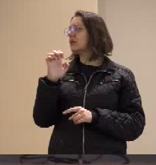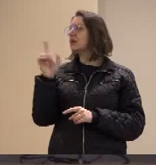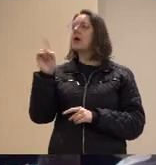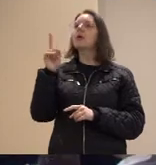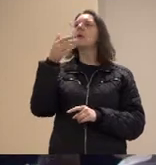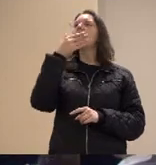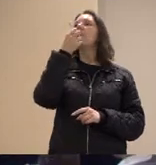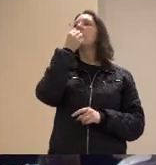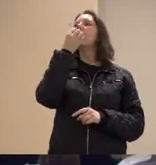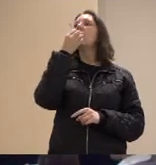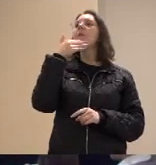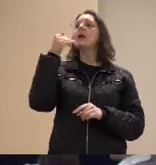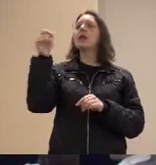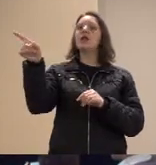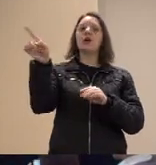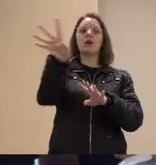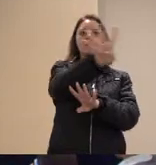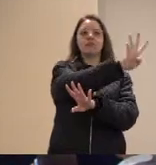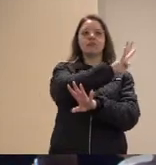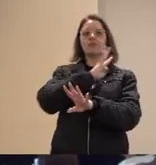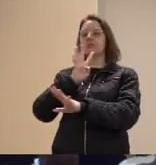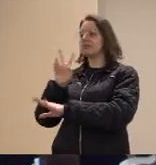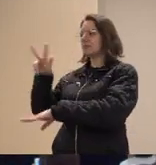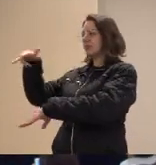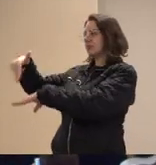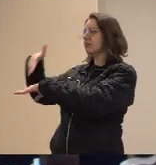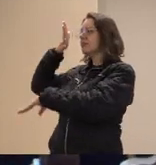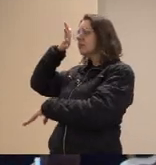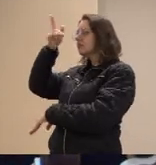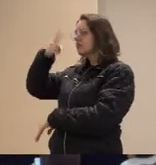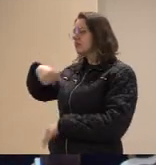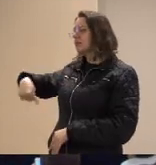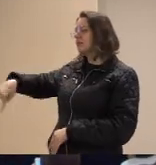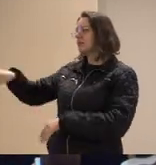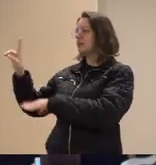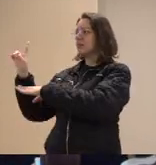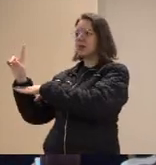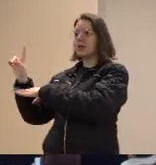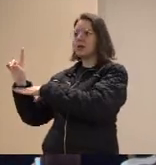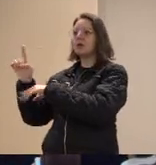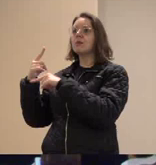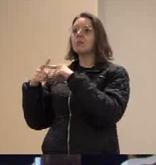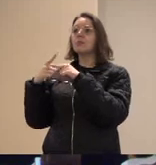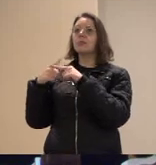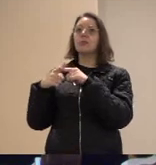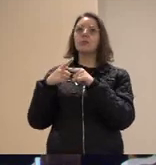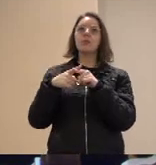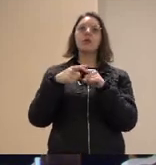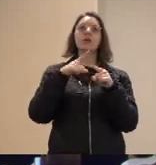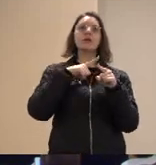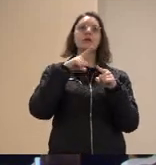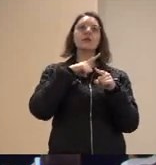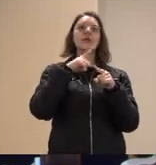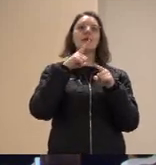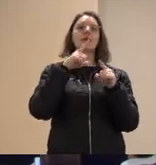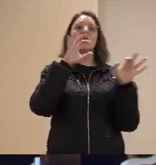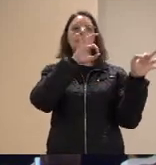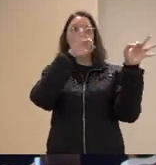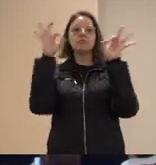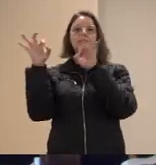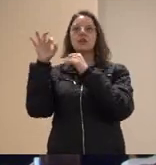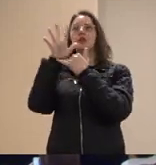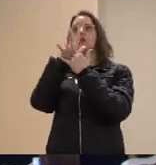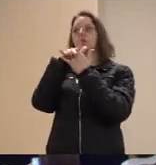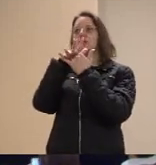Vira aqui? Tá. Pessoal, é importante vir aqui, porque como a gente está sendo acompanhado também pelo